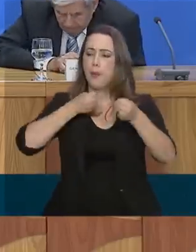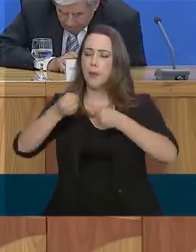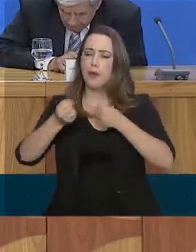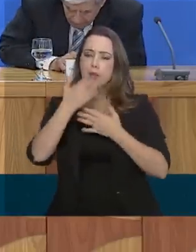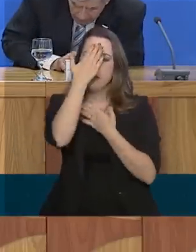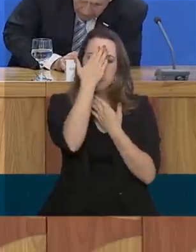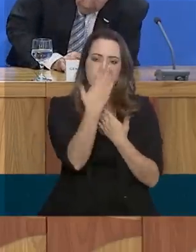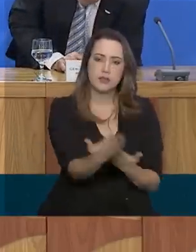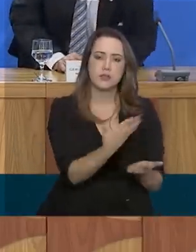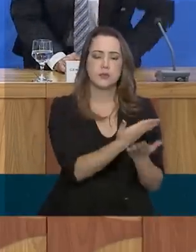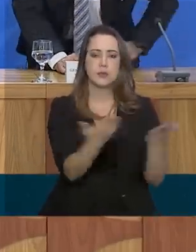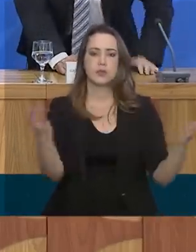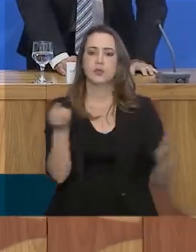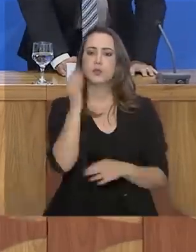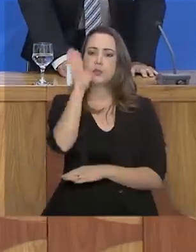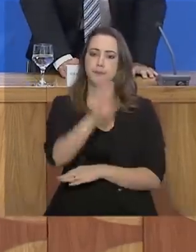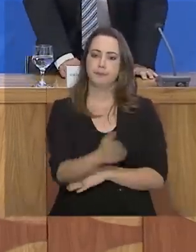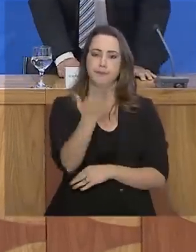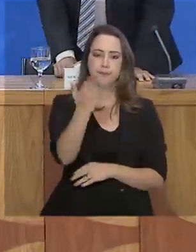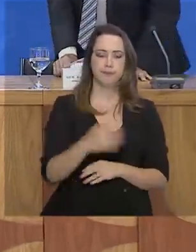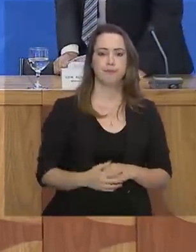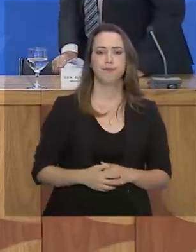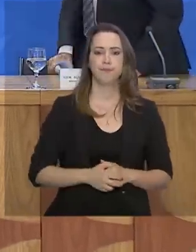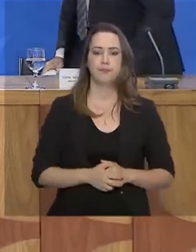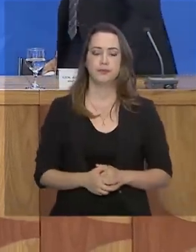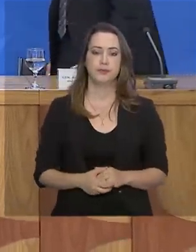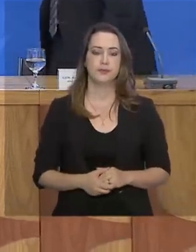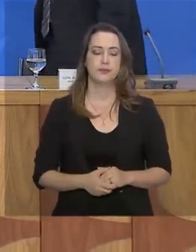agradecemos a todos em uma boa tarde